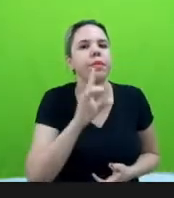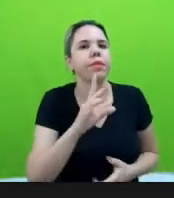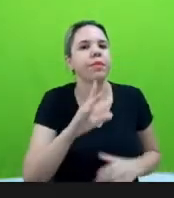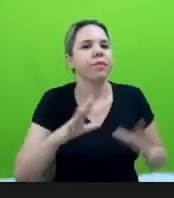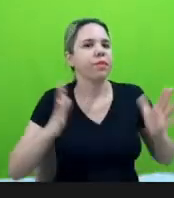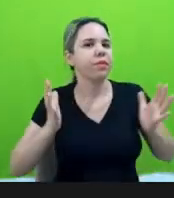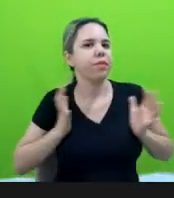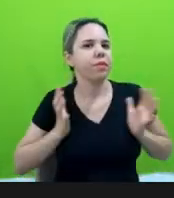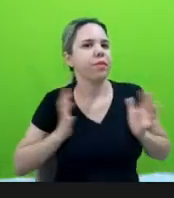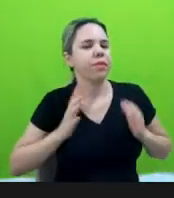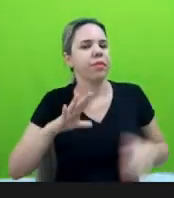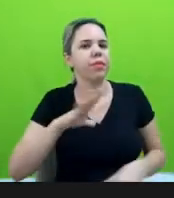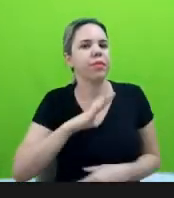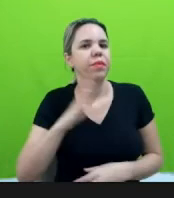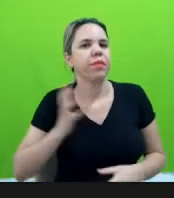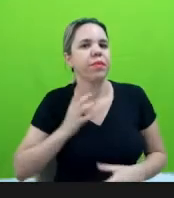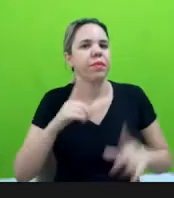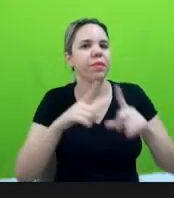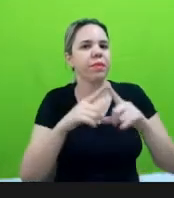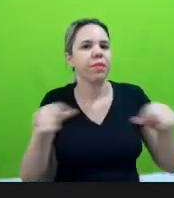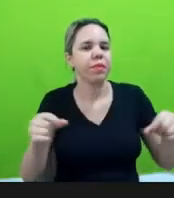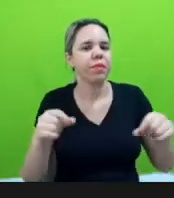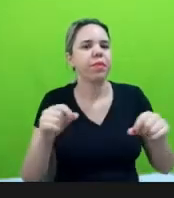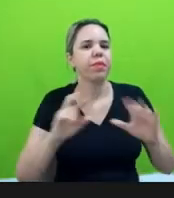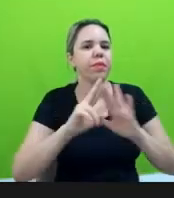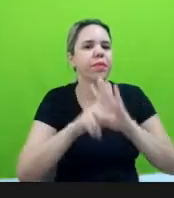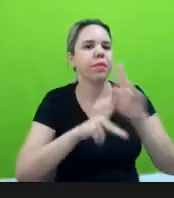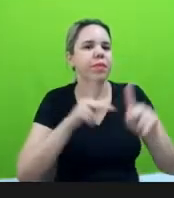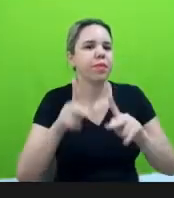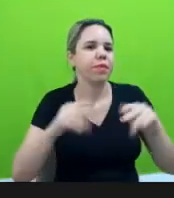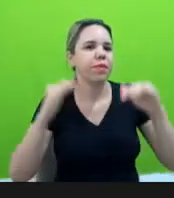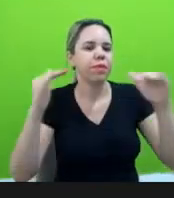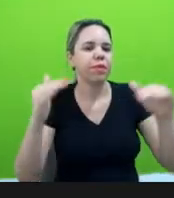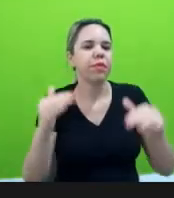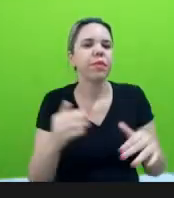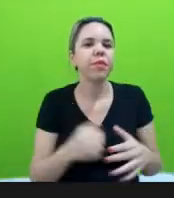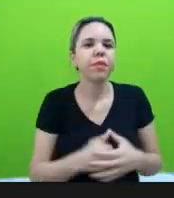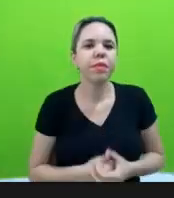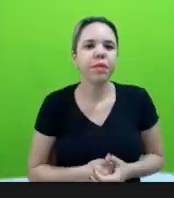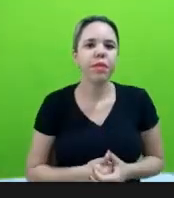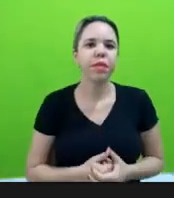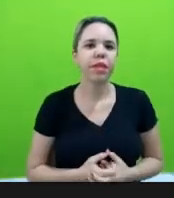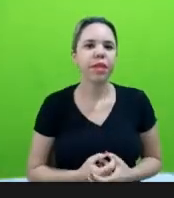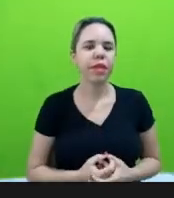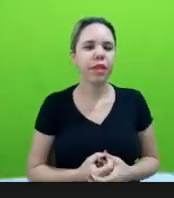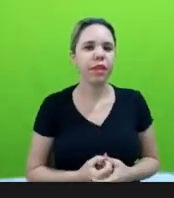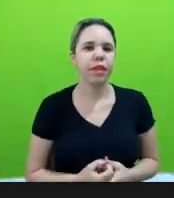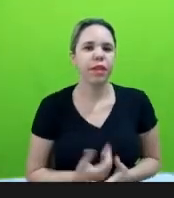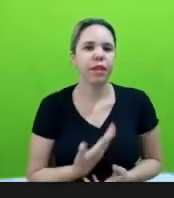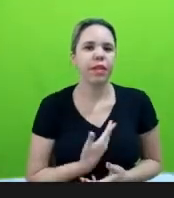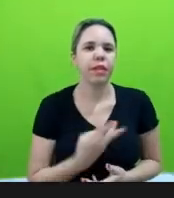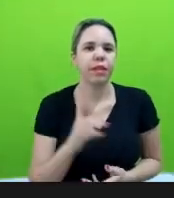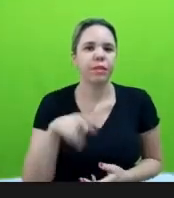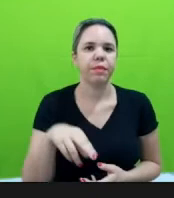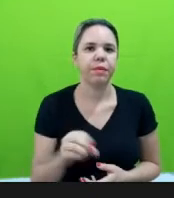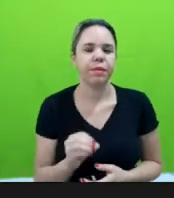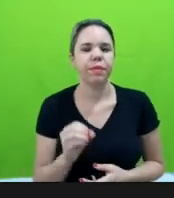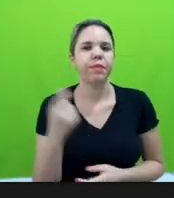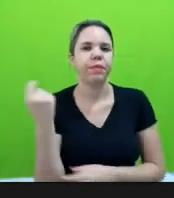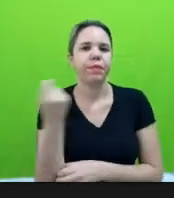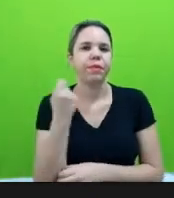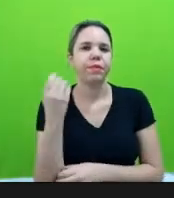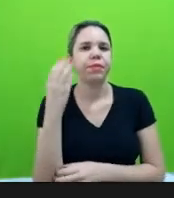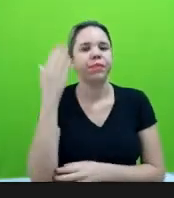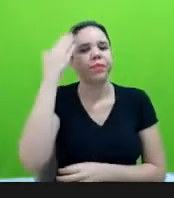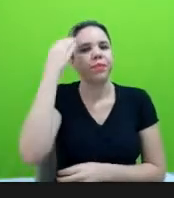Tem um amigão lá em Brasília, o Paulo, o maior PIB per capita do Brasil, meu amigo Bruno está em Porto Alegre, você está em Curitiba, eu estou em São Paulo, está